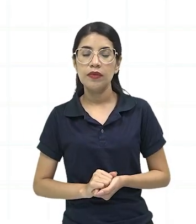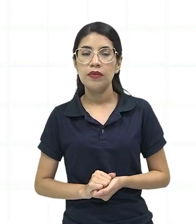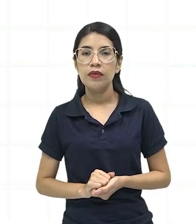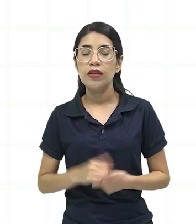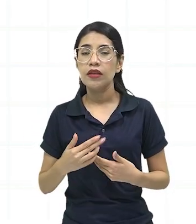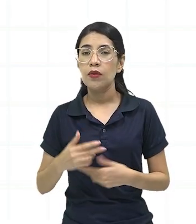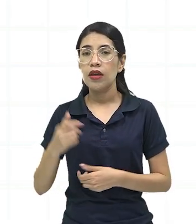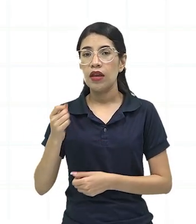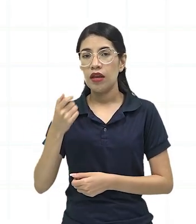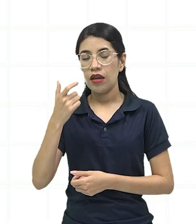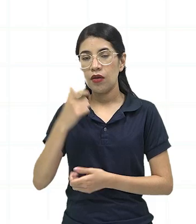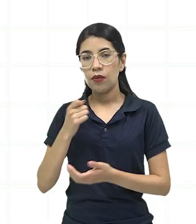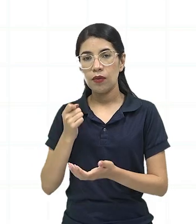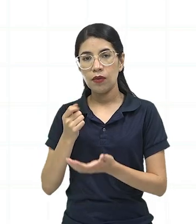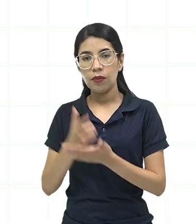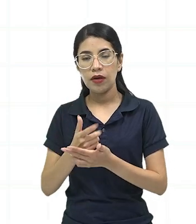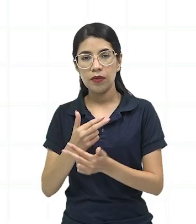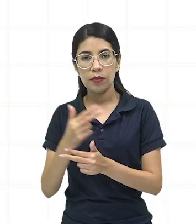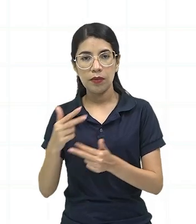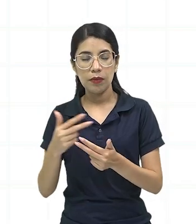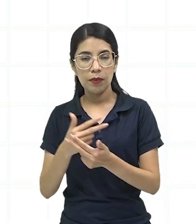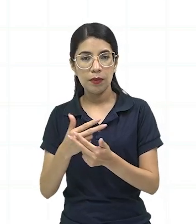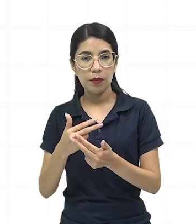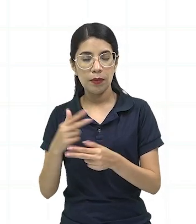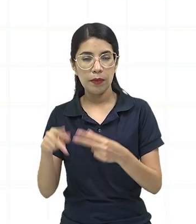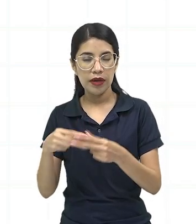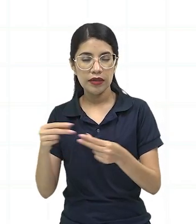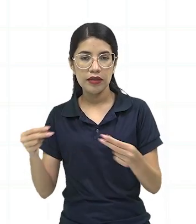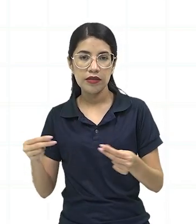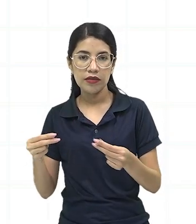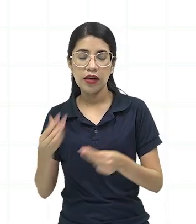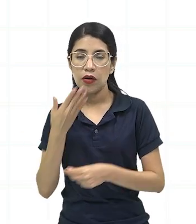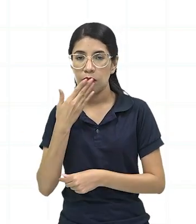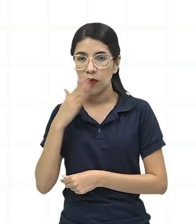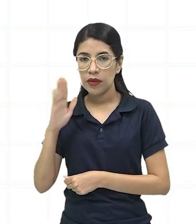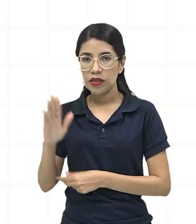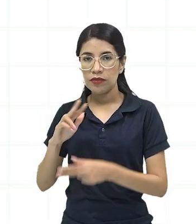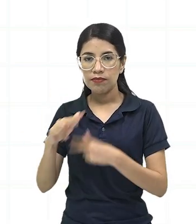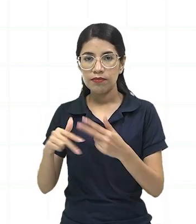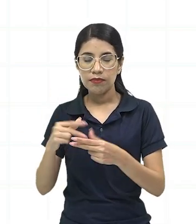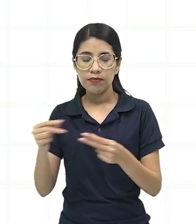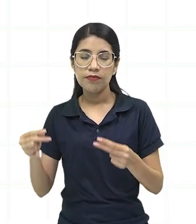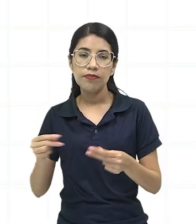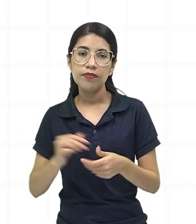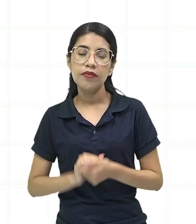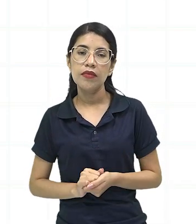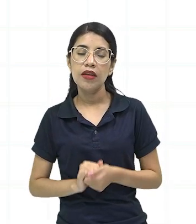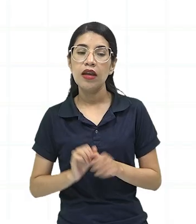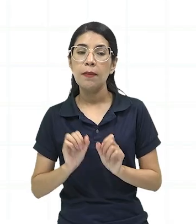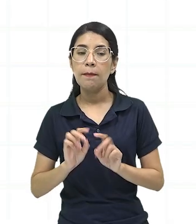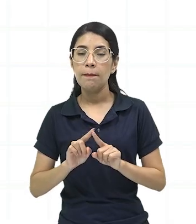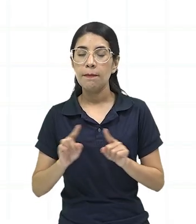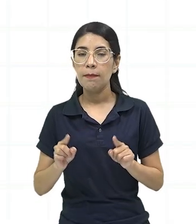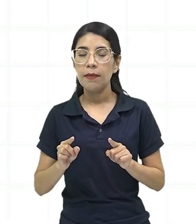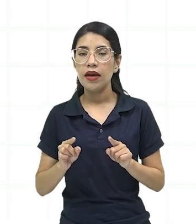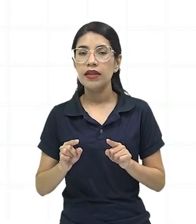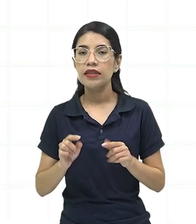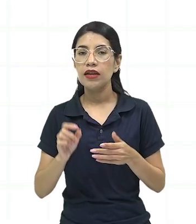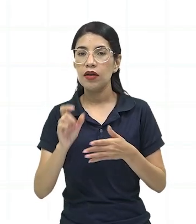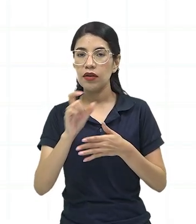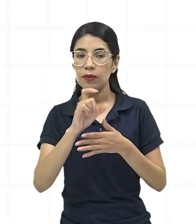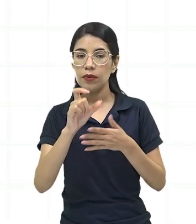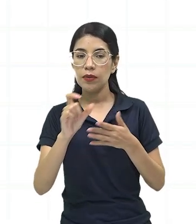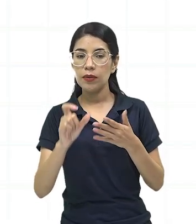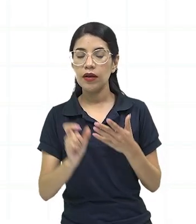eu comprei os presentes. Eu lhe prometi os presentes. Aqui eu estou plantando o mesmo enunciado, porém, no